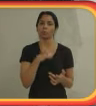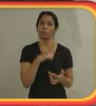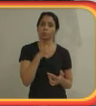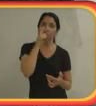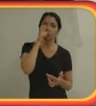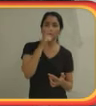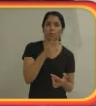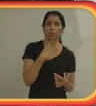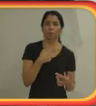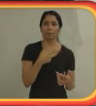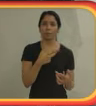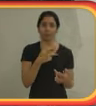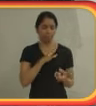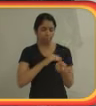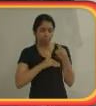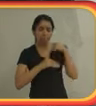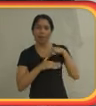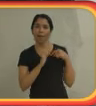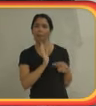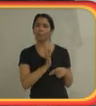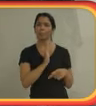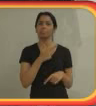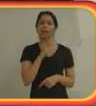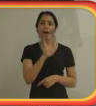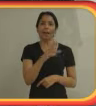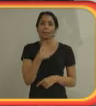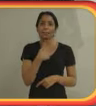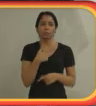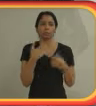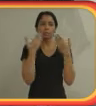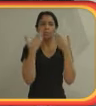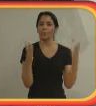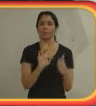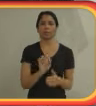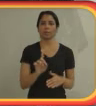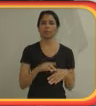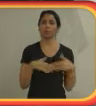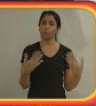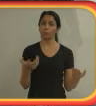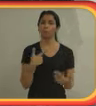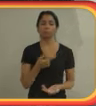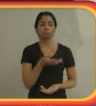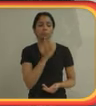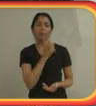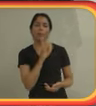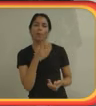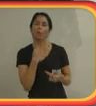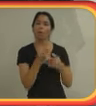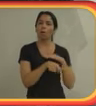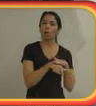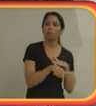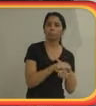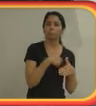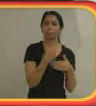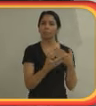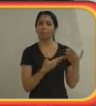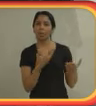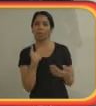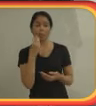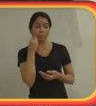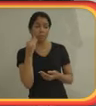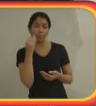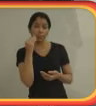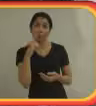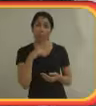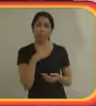gente já tinha um interesse que ficava lá dentro do coração, assim, mas não expressava, né? Então quando a gente foi se